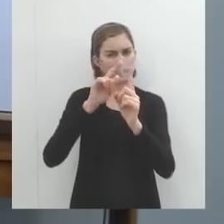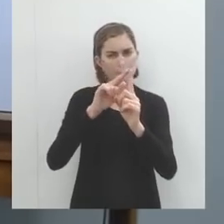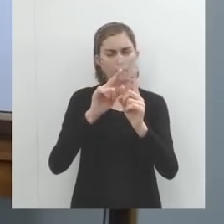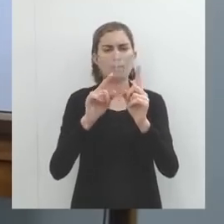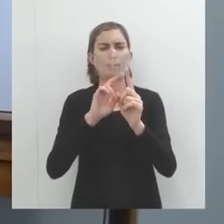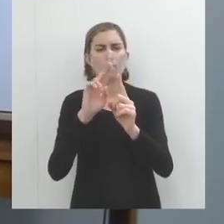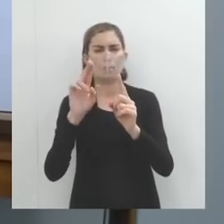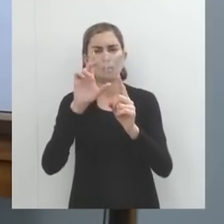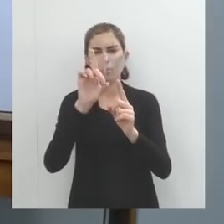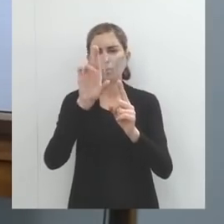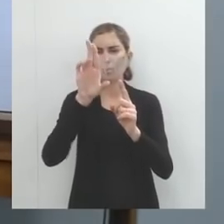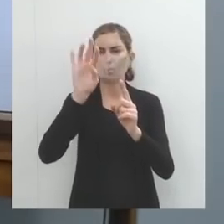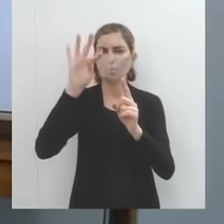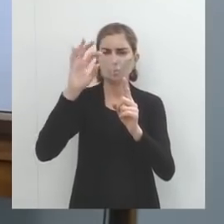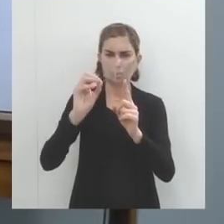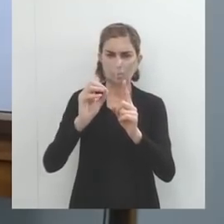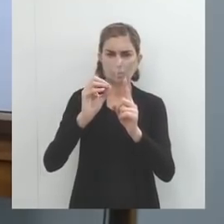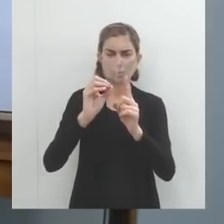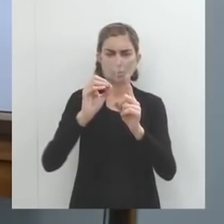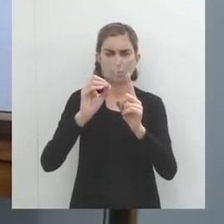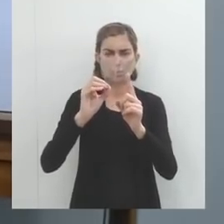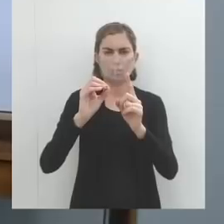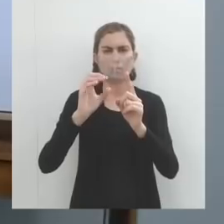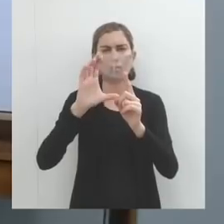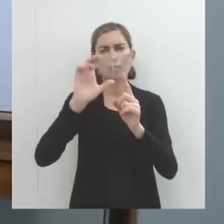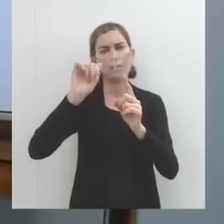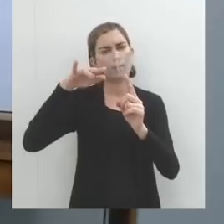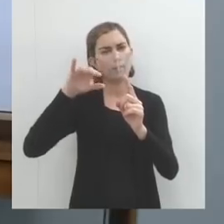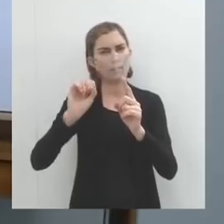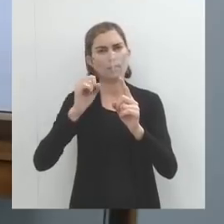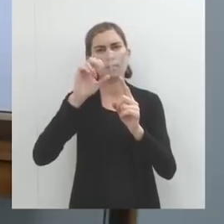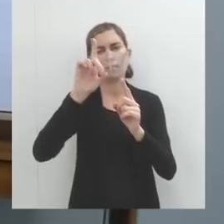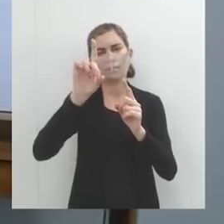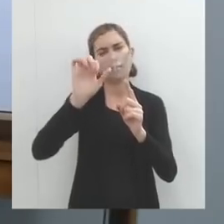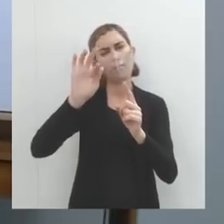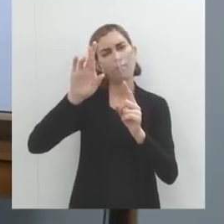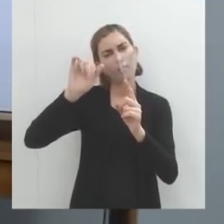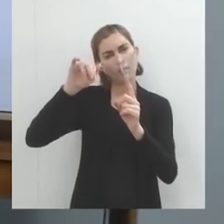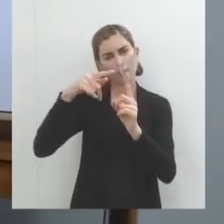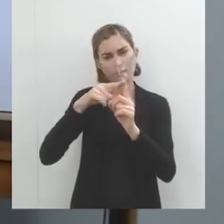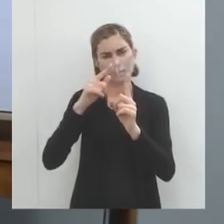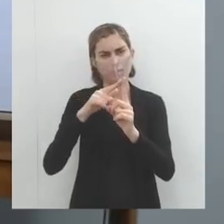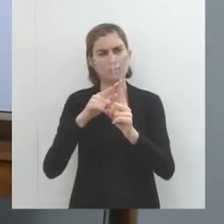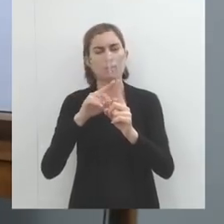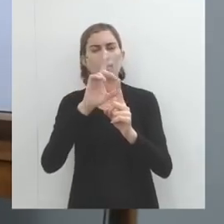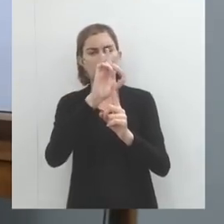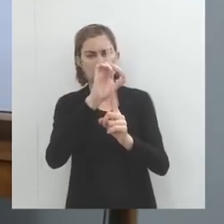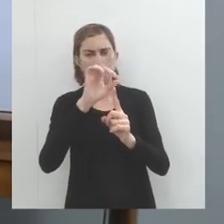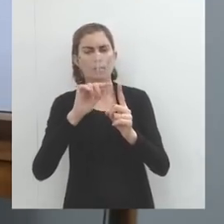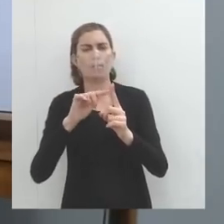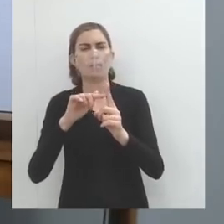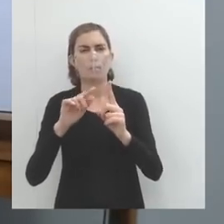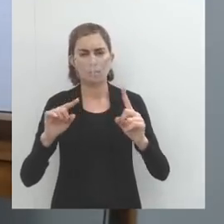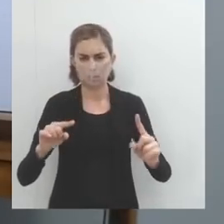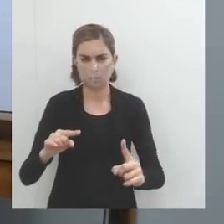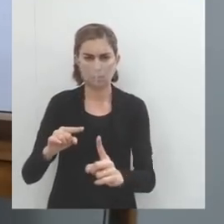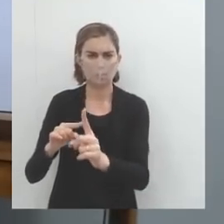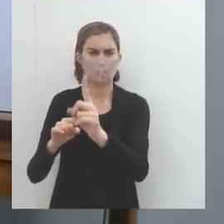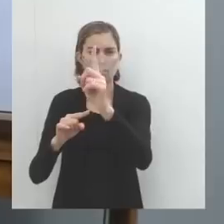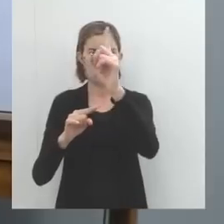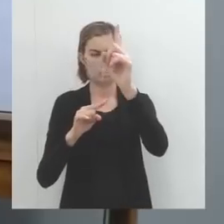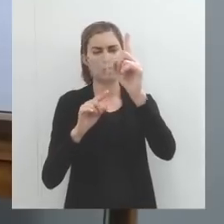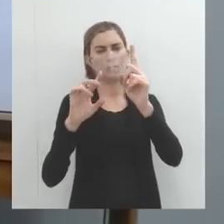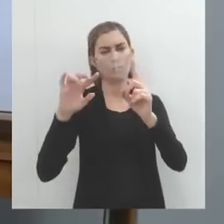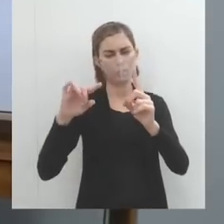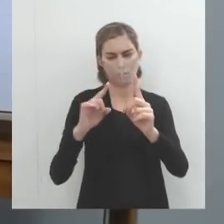parte é chamada de ducto, ou melhor, canais deferentes. Esses tubos, eles vão levar, presta atenção, eles